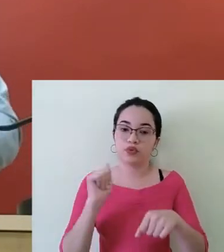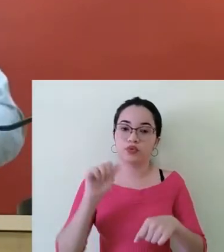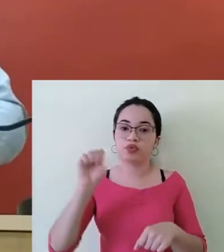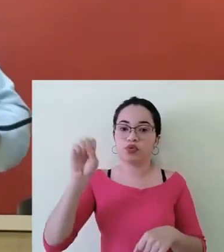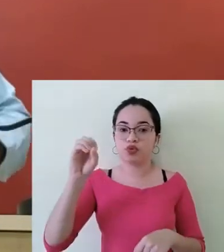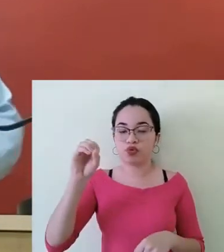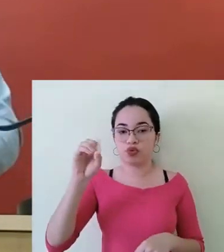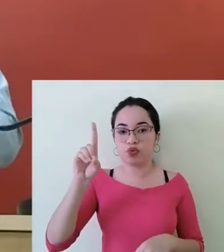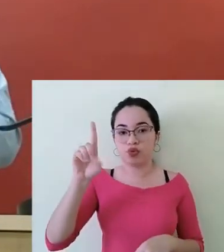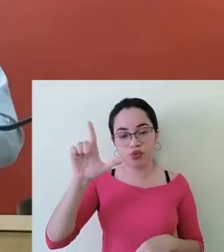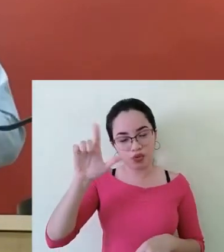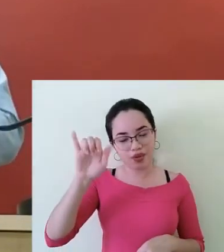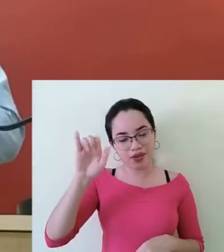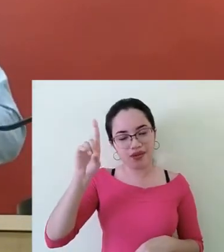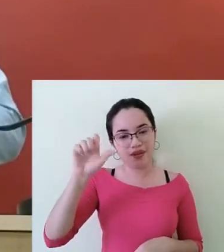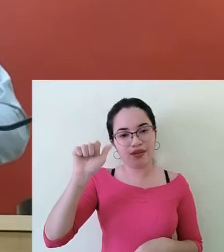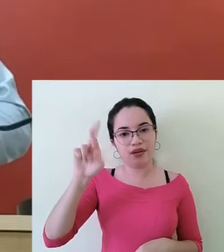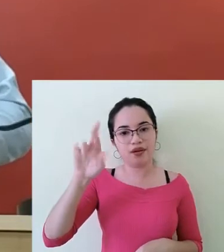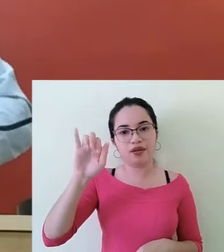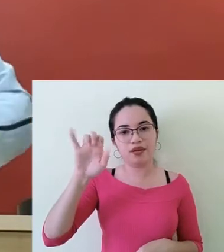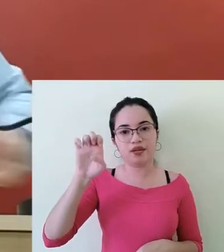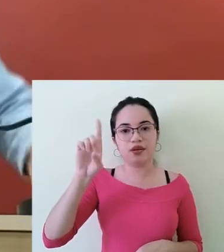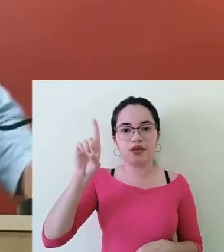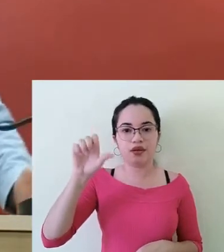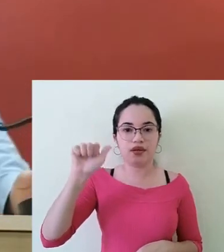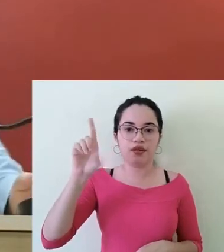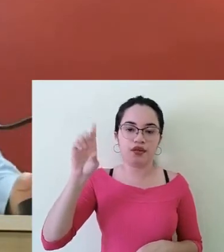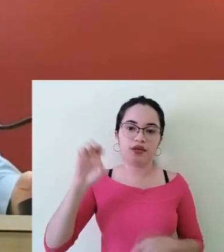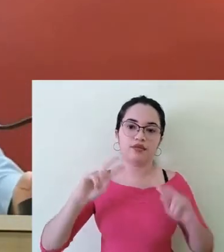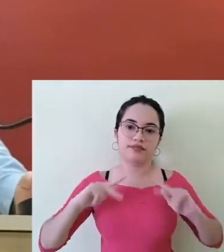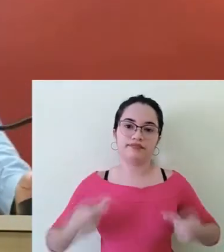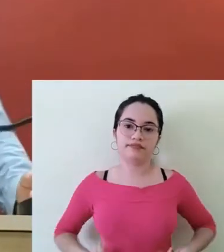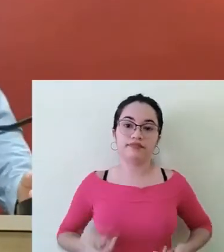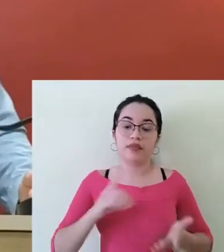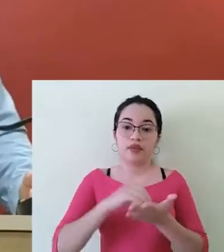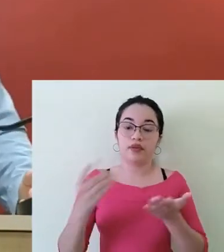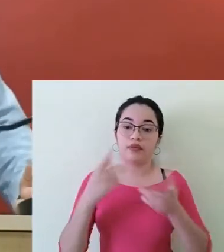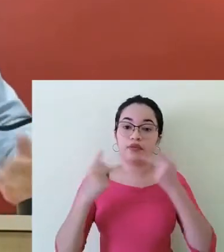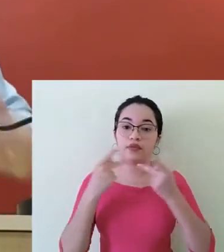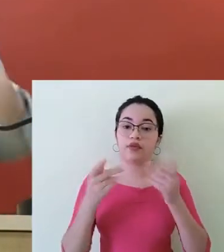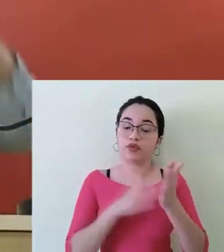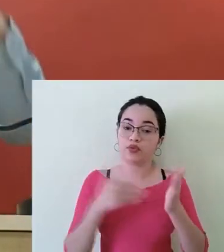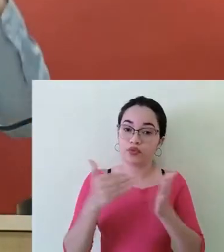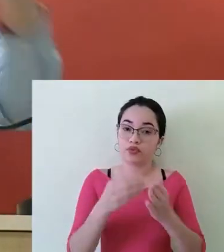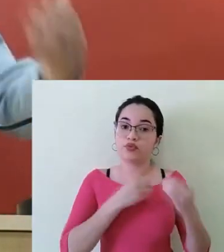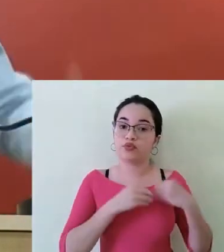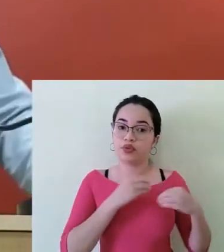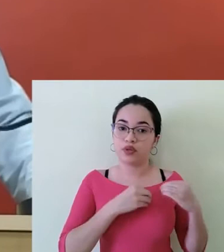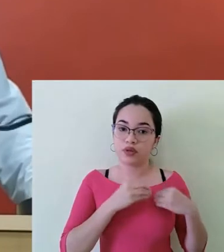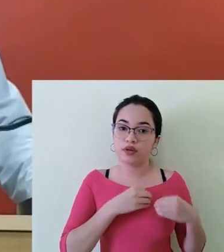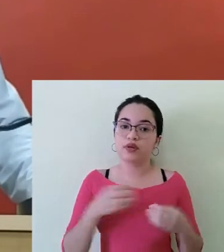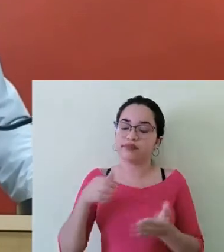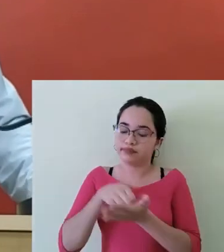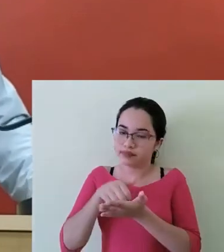da solidariedade da raça humana. A Bíblia diz que todos pecaram e